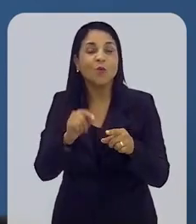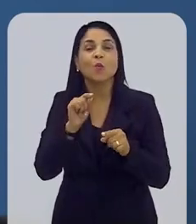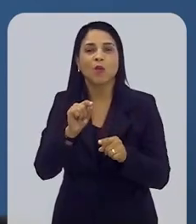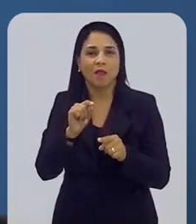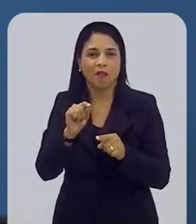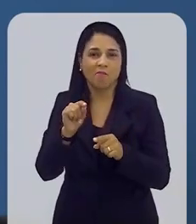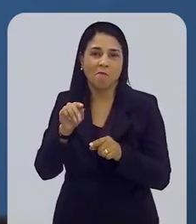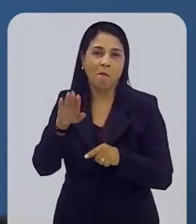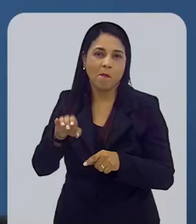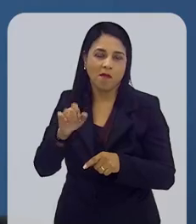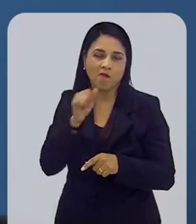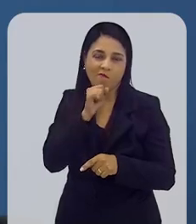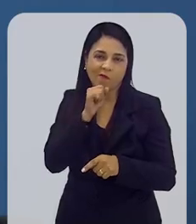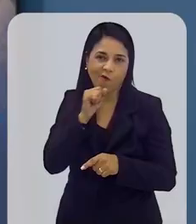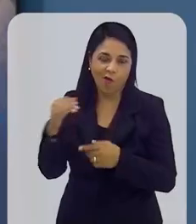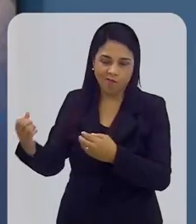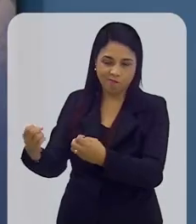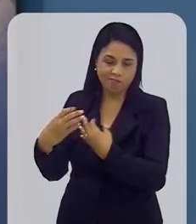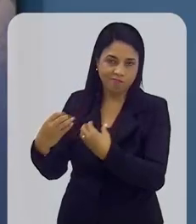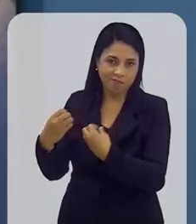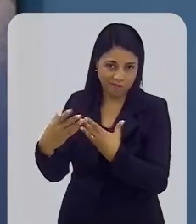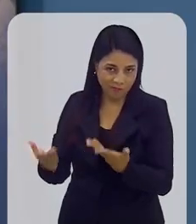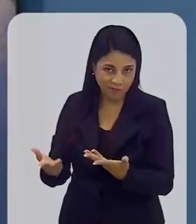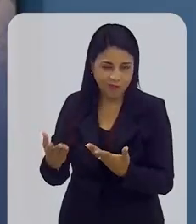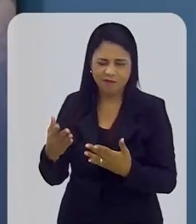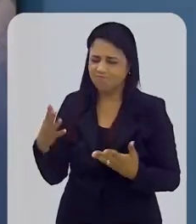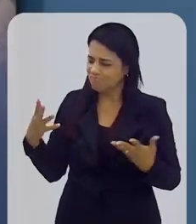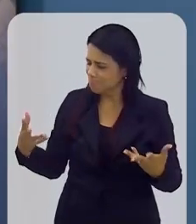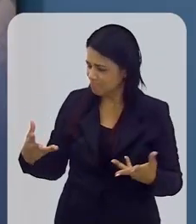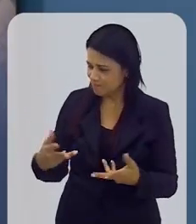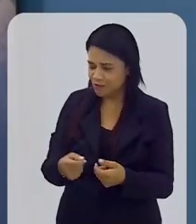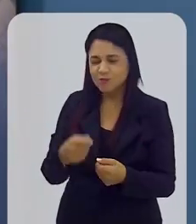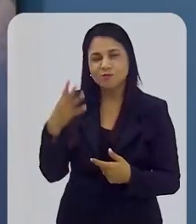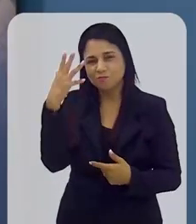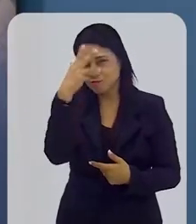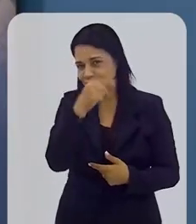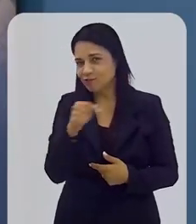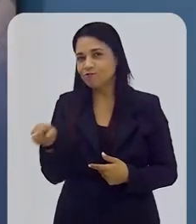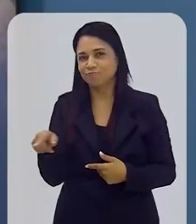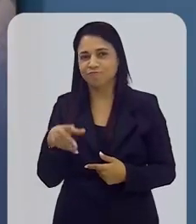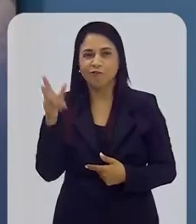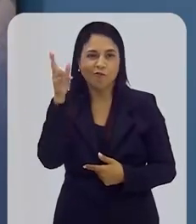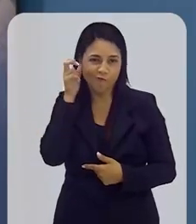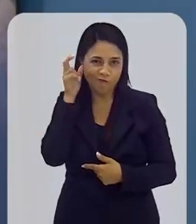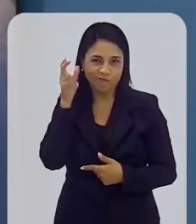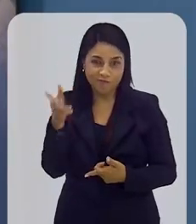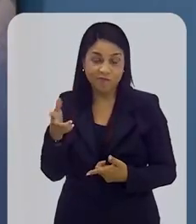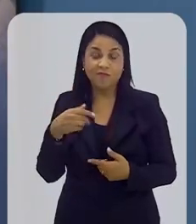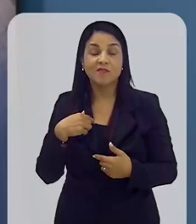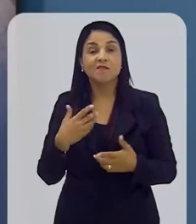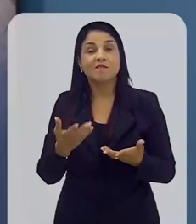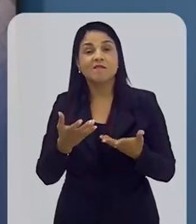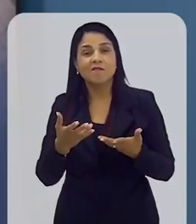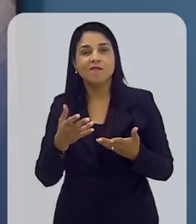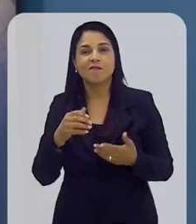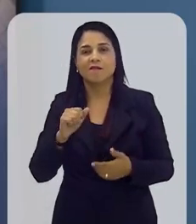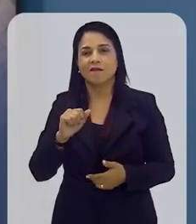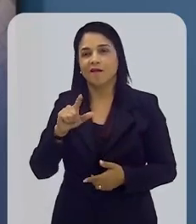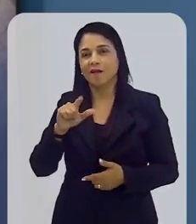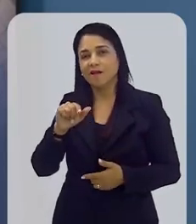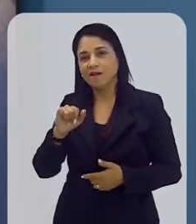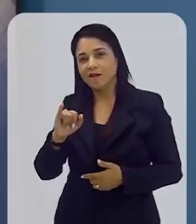do ventre delas. Que maravilha, né? Bonito escutar isso, né? Eu queria saber um pouco, Aline,